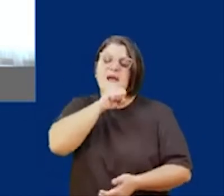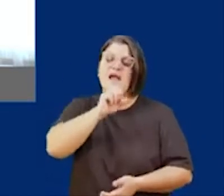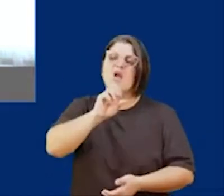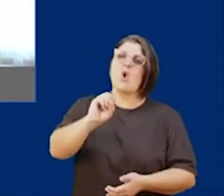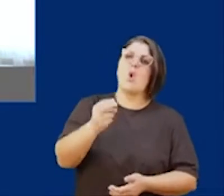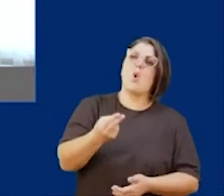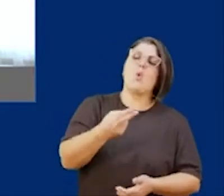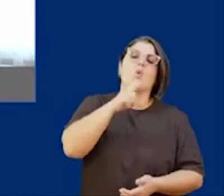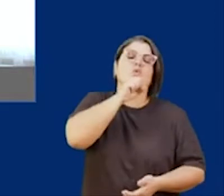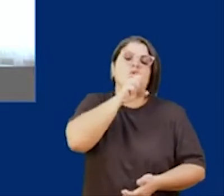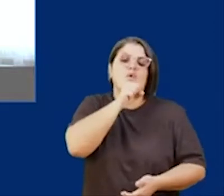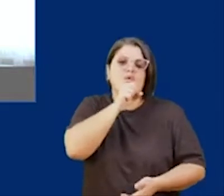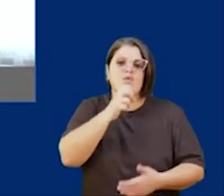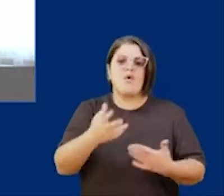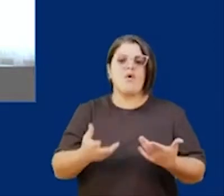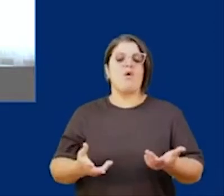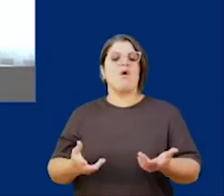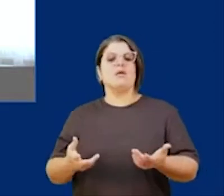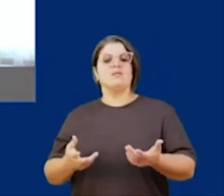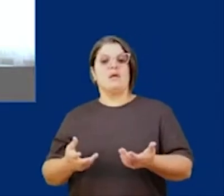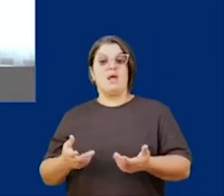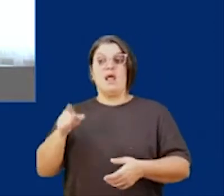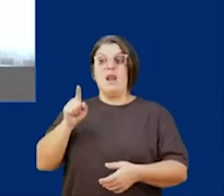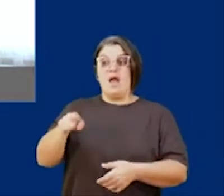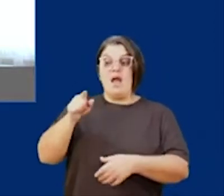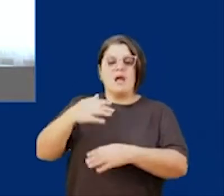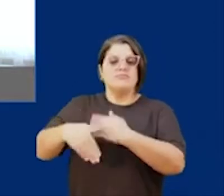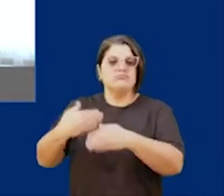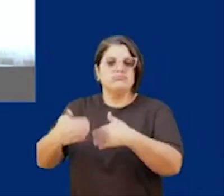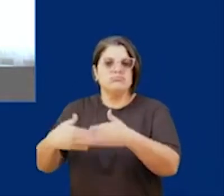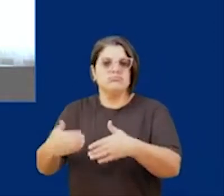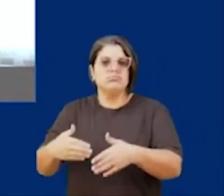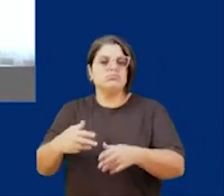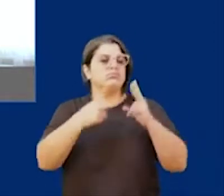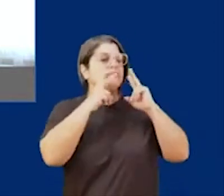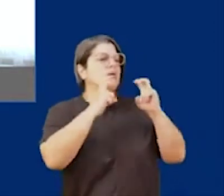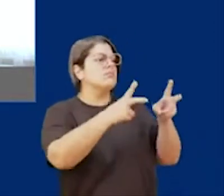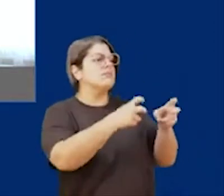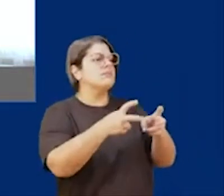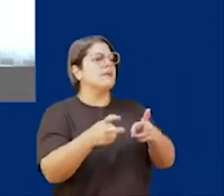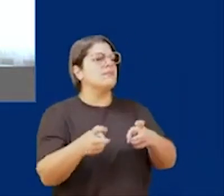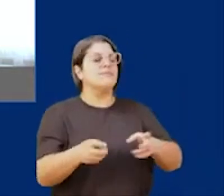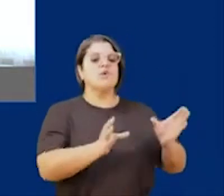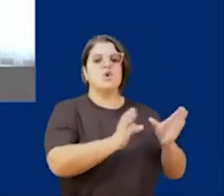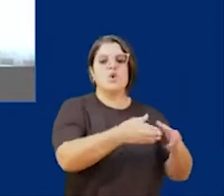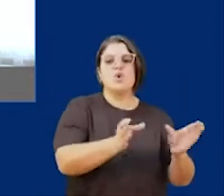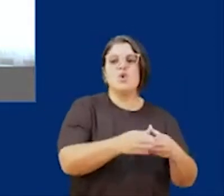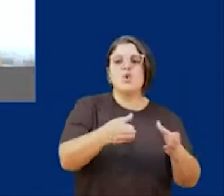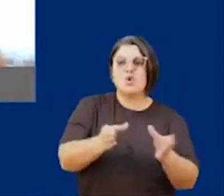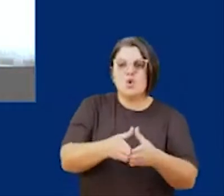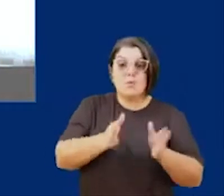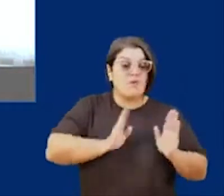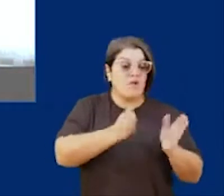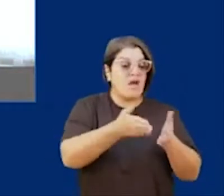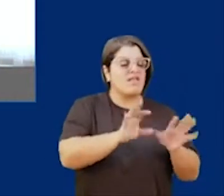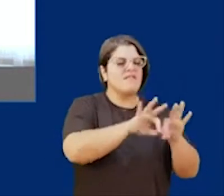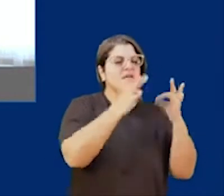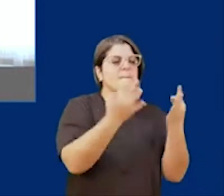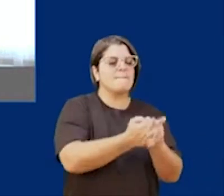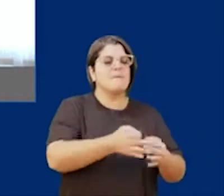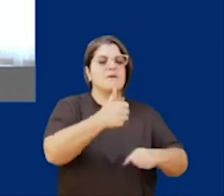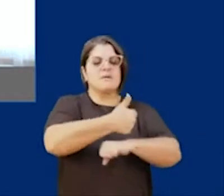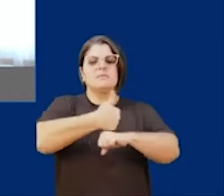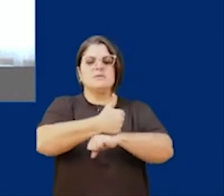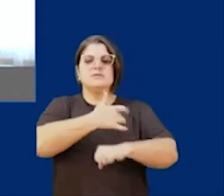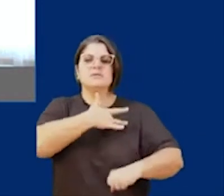né? E ele foi fruto de um processo de escuta muito grande. A gente fez grupos focais com famílias, com profissionais de saúde,